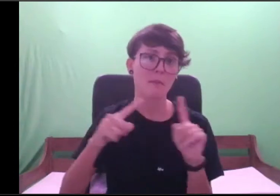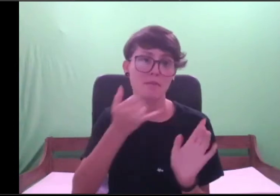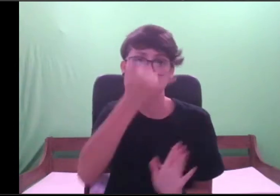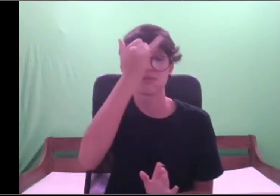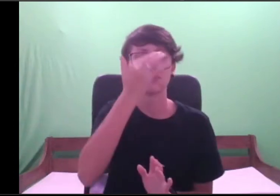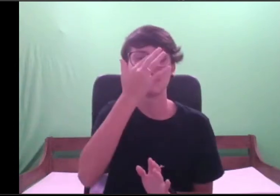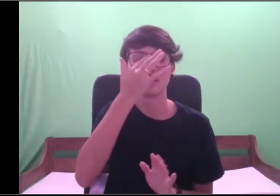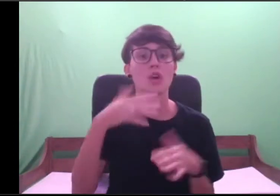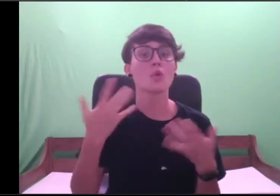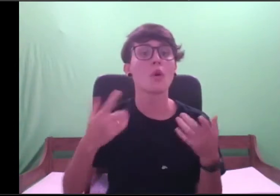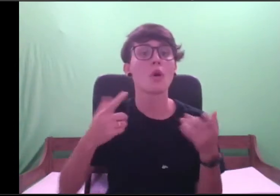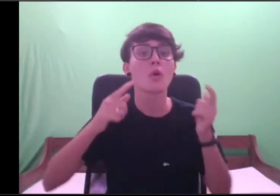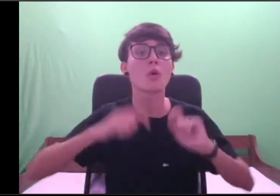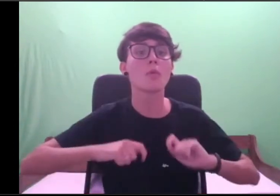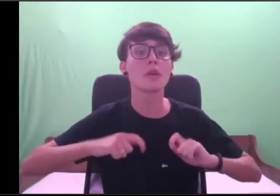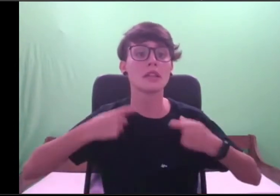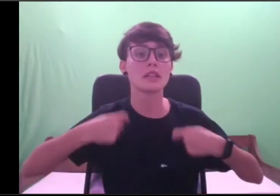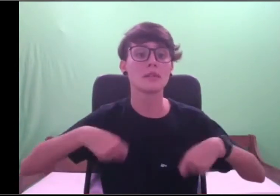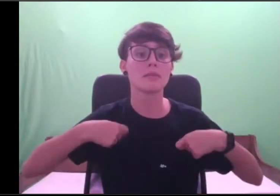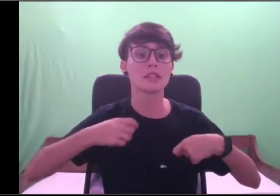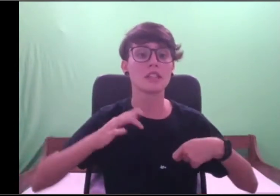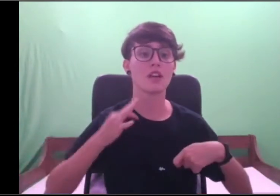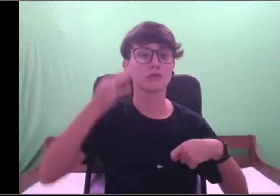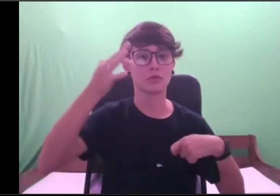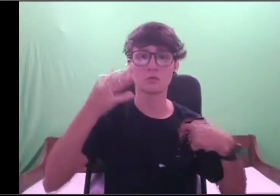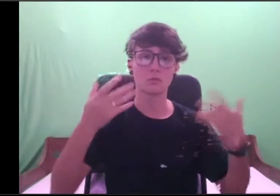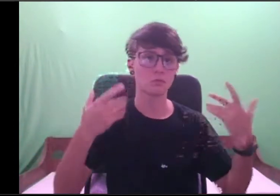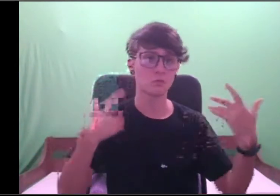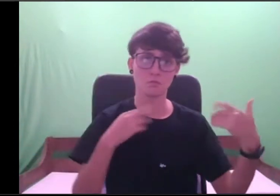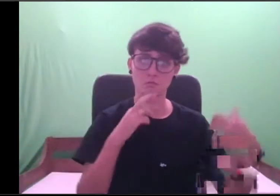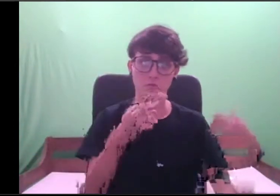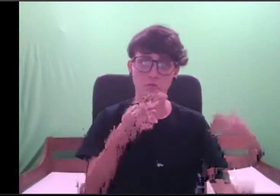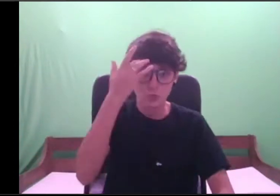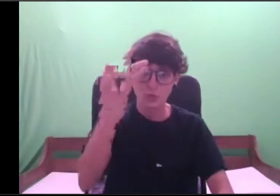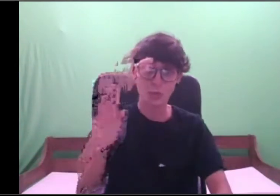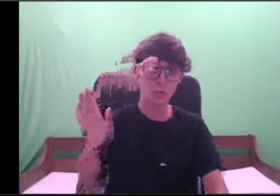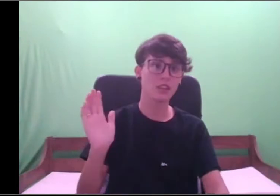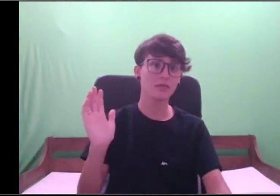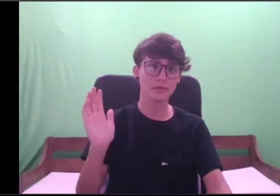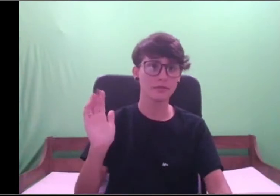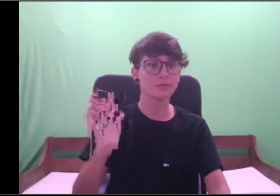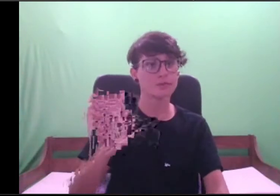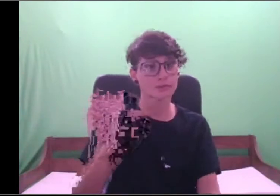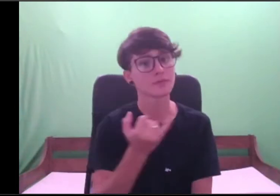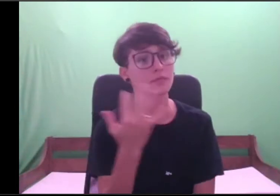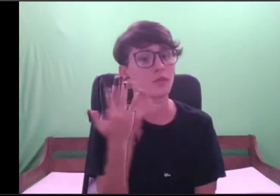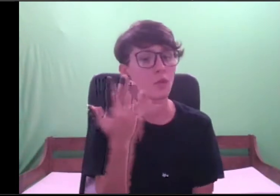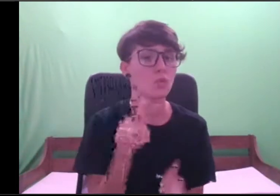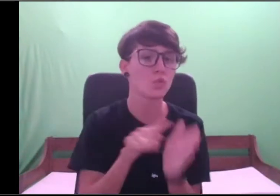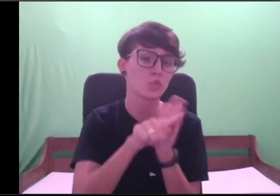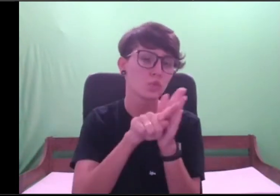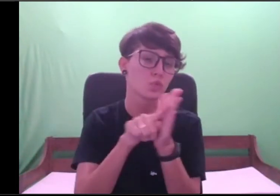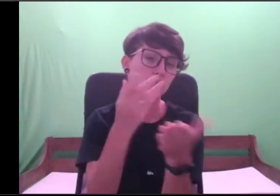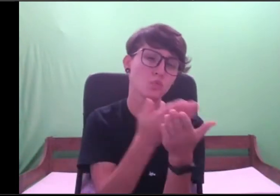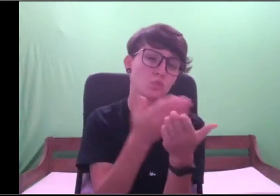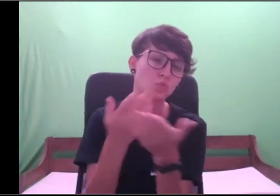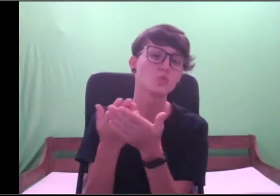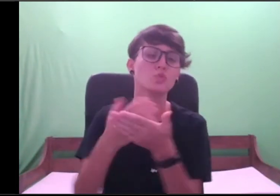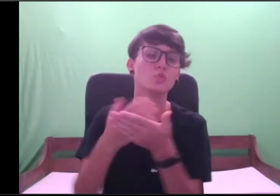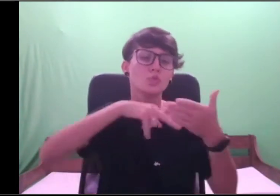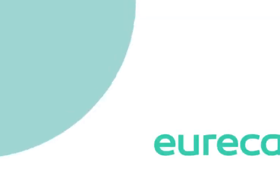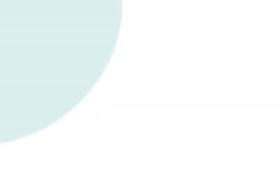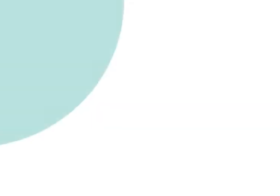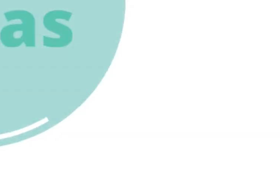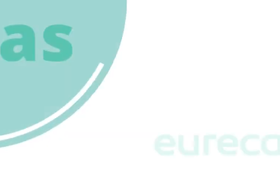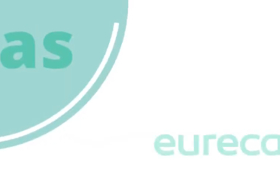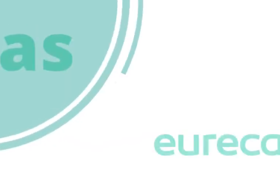Quais são as competências do futuro? Puxa, eu não sei. E tem alguns estudos que você pode consultar e ler e tentar entender um